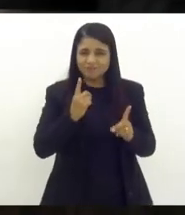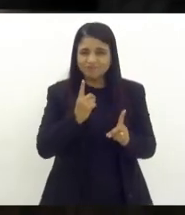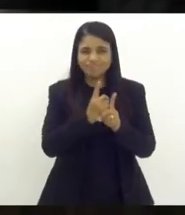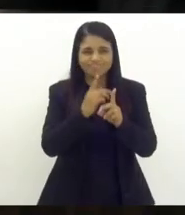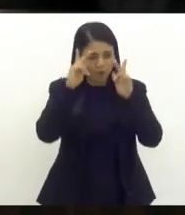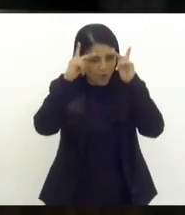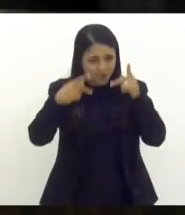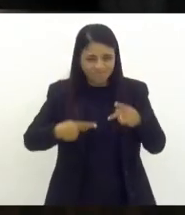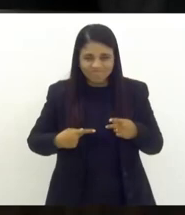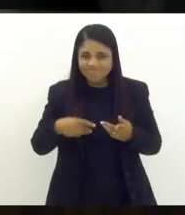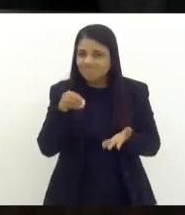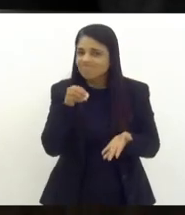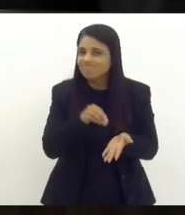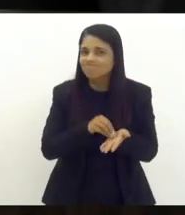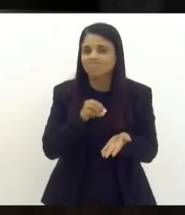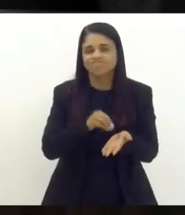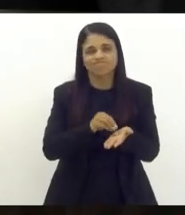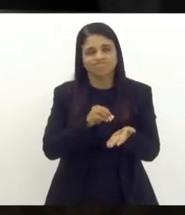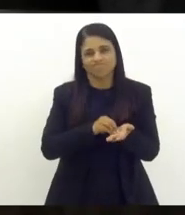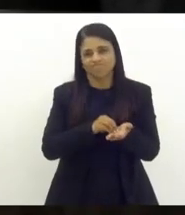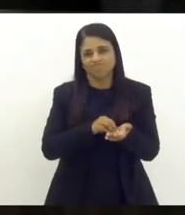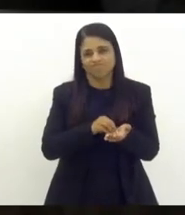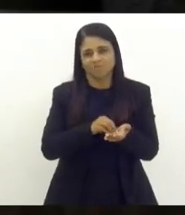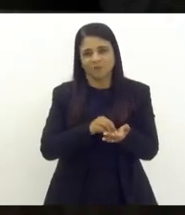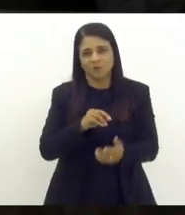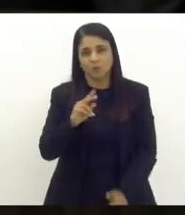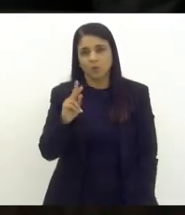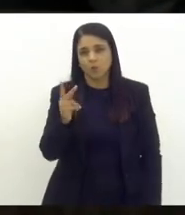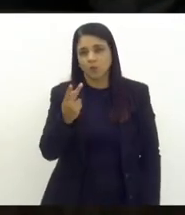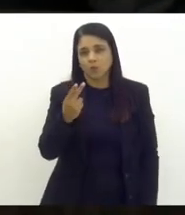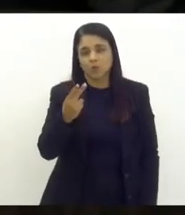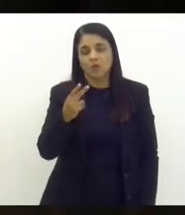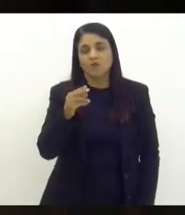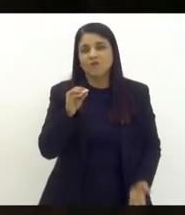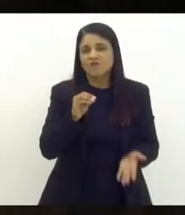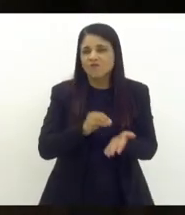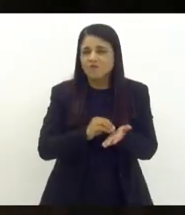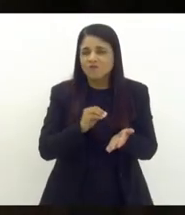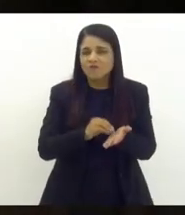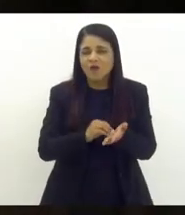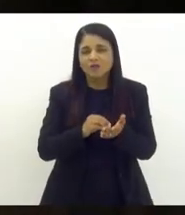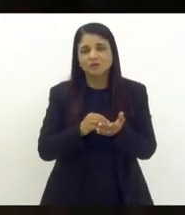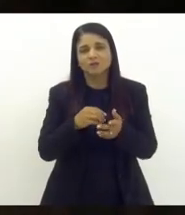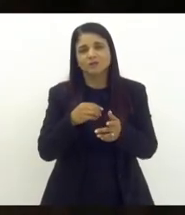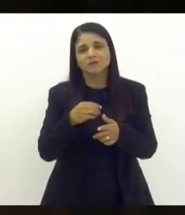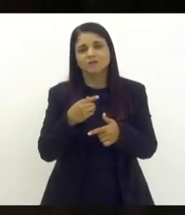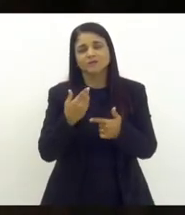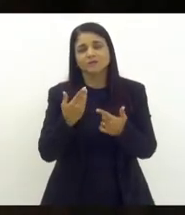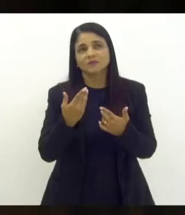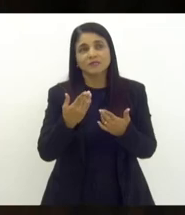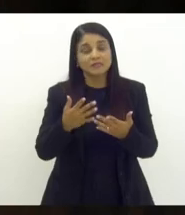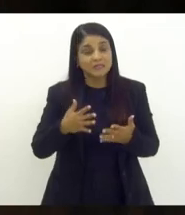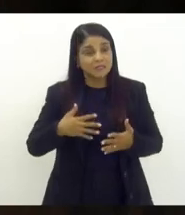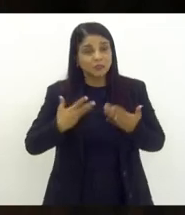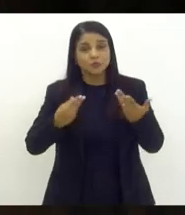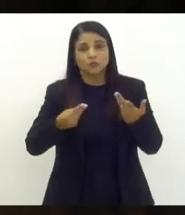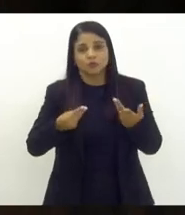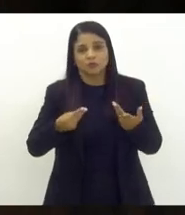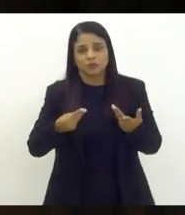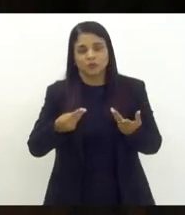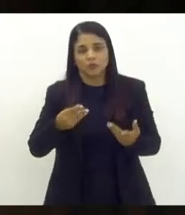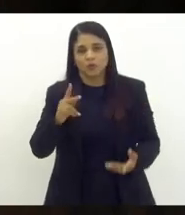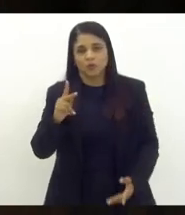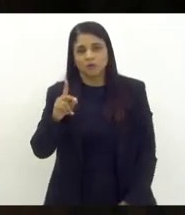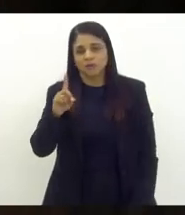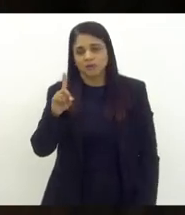desumanizada há um há um desserviço na humanização de uma forma assustadora e quando nós